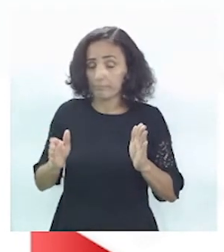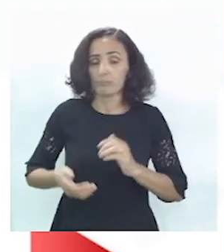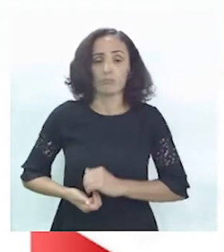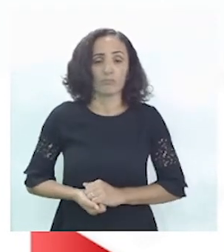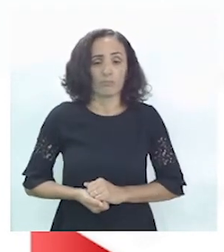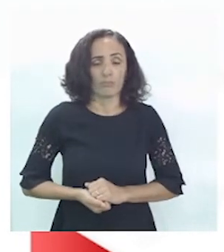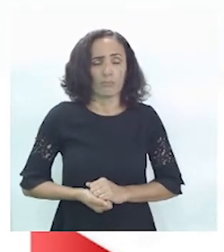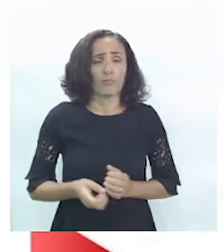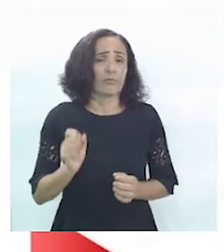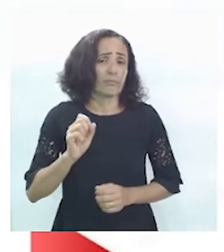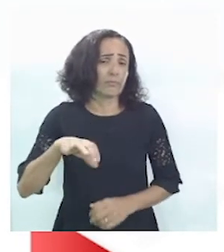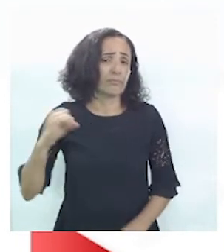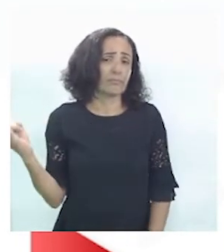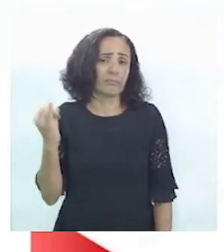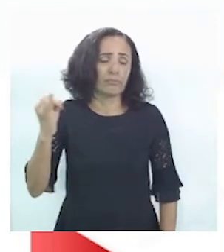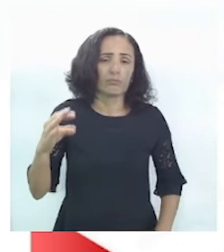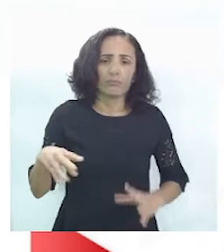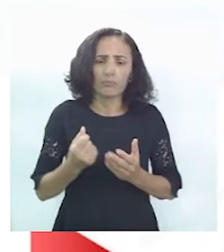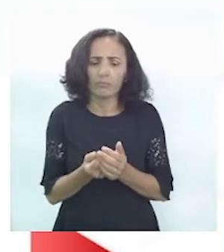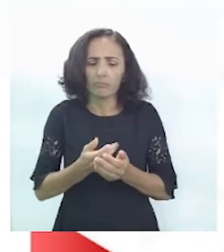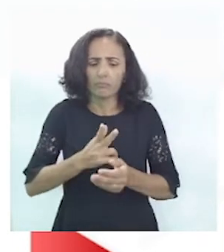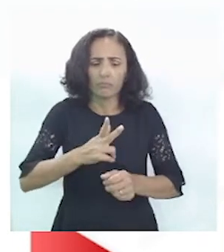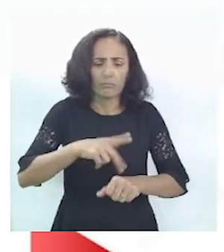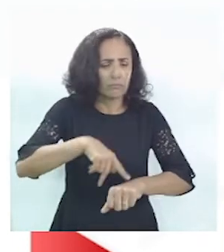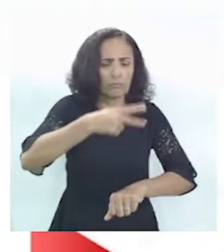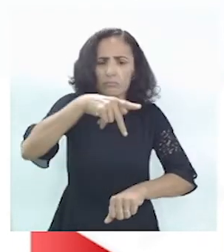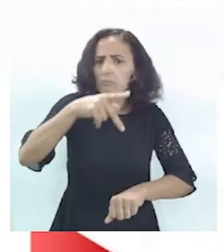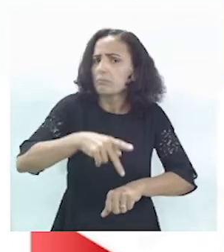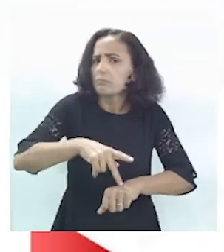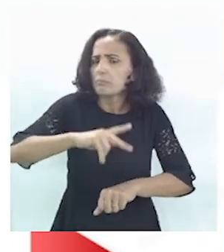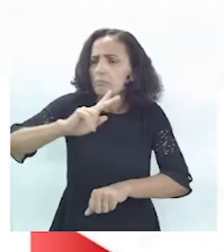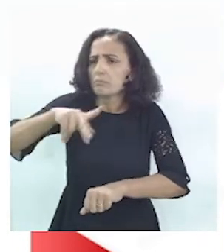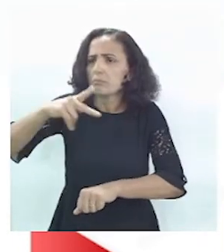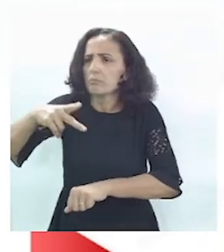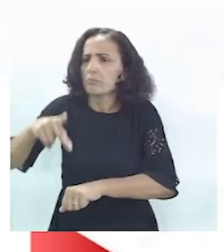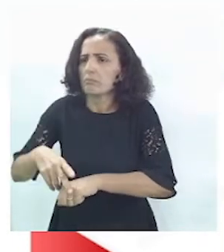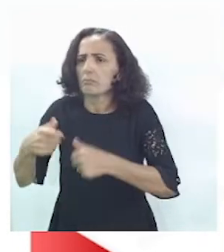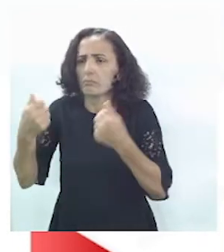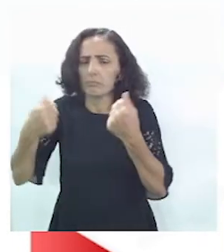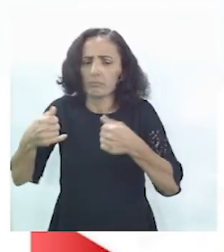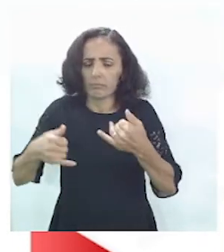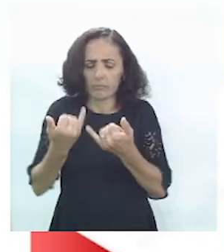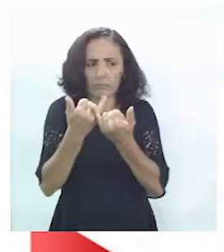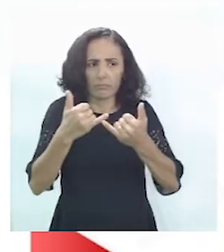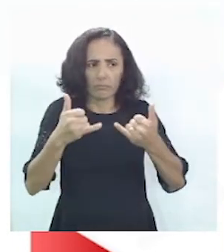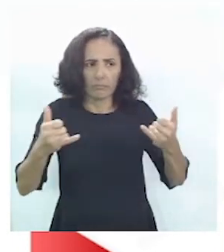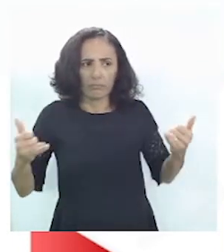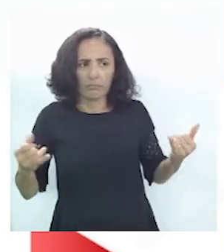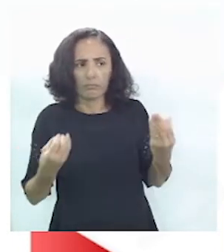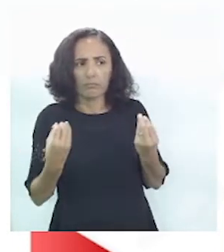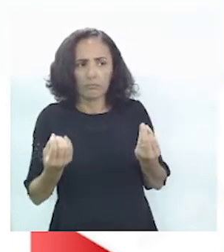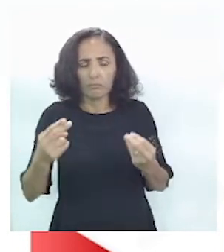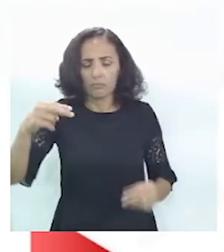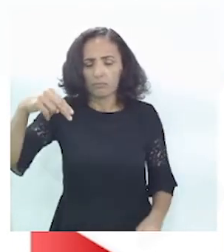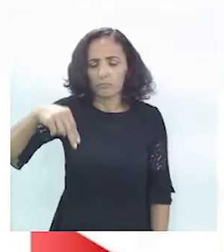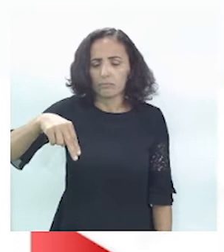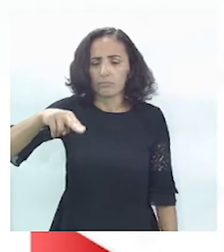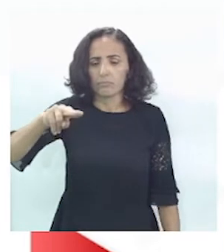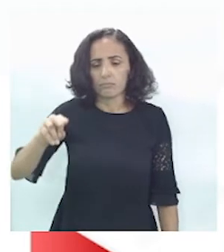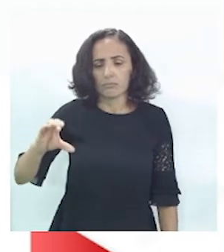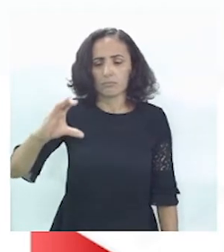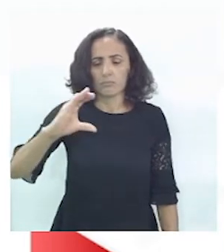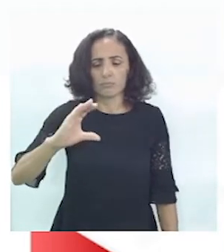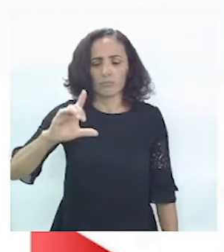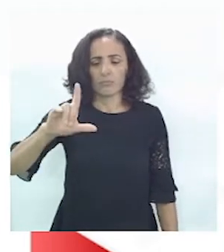questão importante é que nem todos os países necessariamente precisam de energia nuclear. O Brasil, que é um país